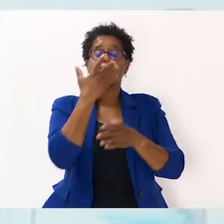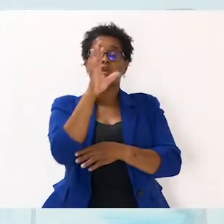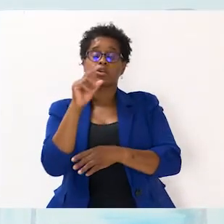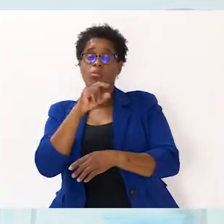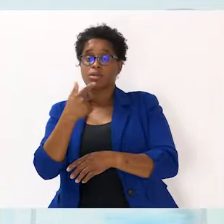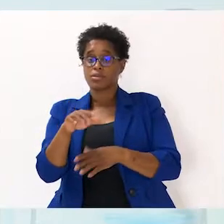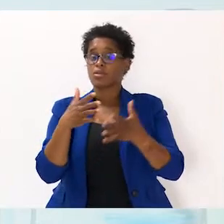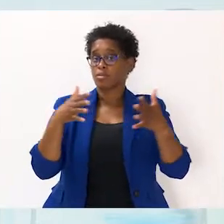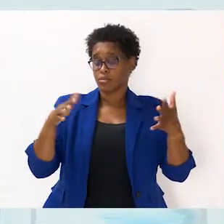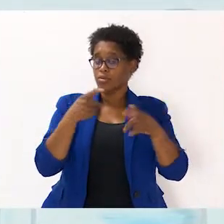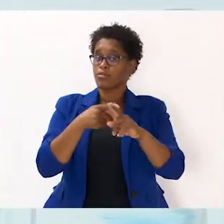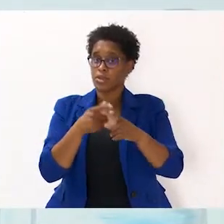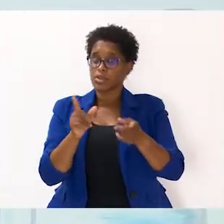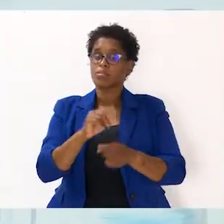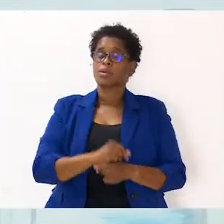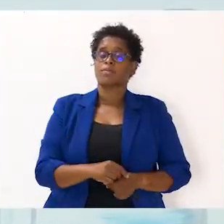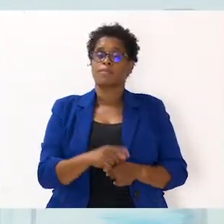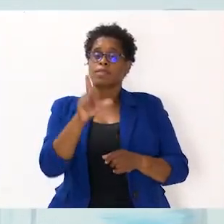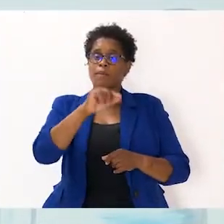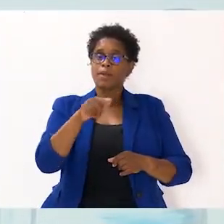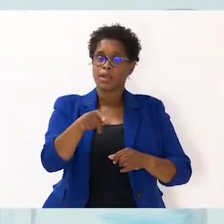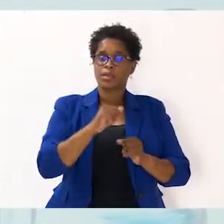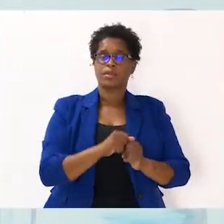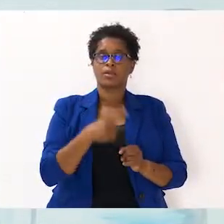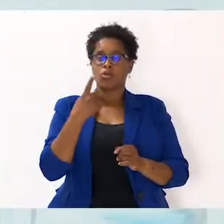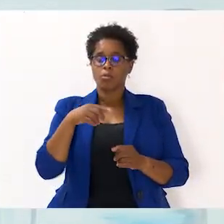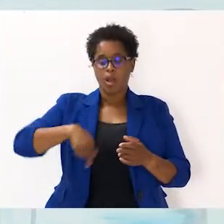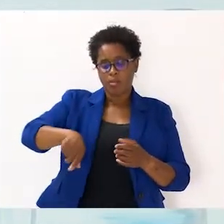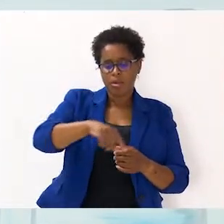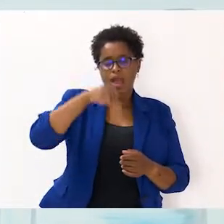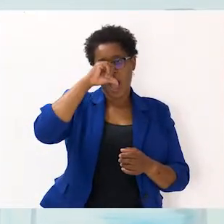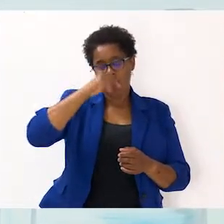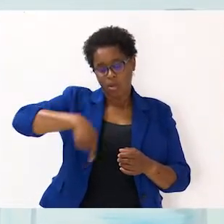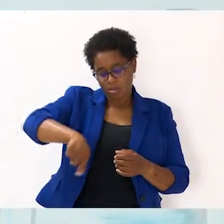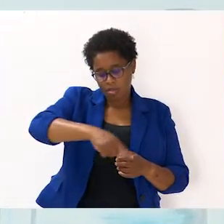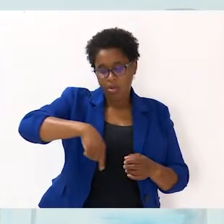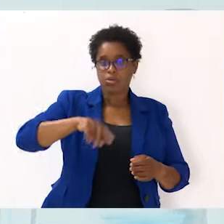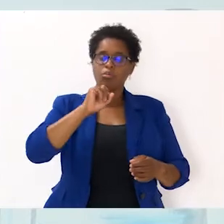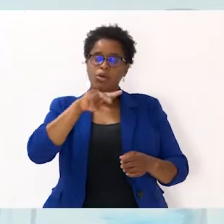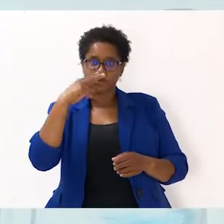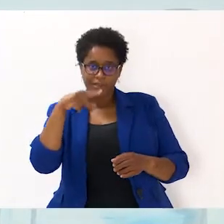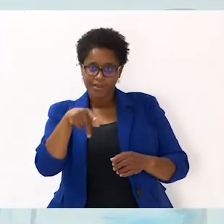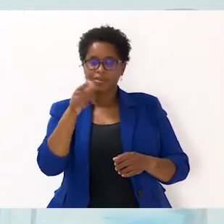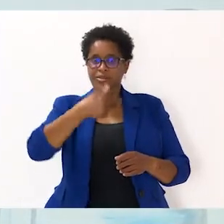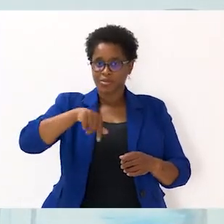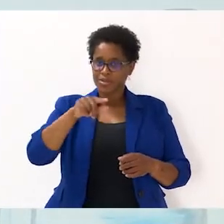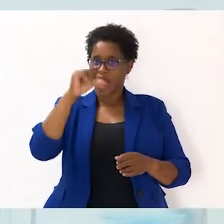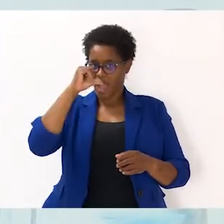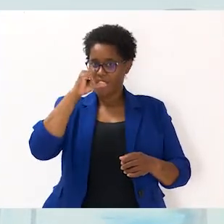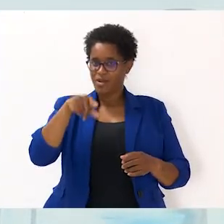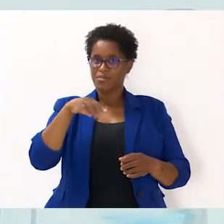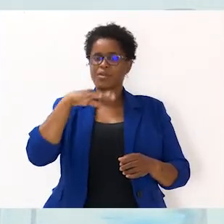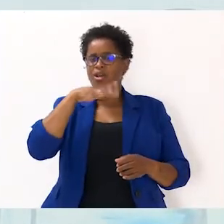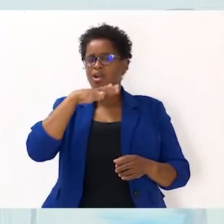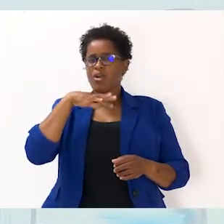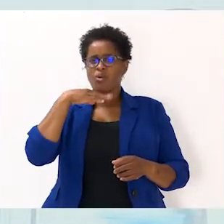também dimensões diferentes. E também aqui uma poça de água. Podem ver que aqui nós temos água, pela